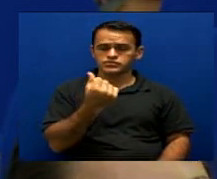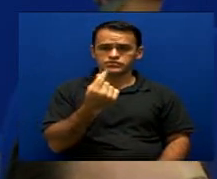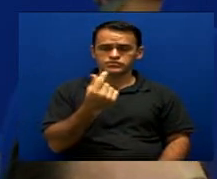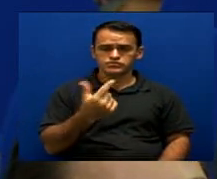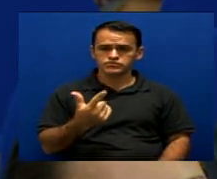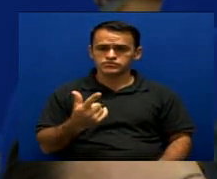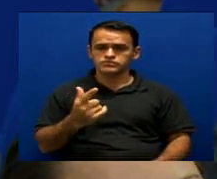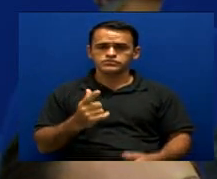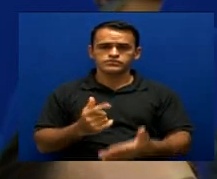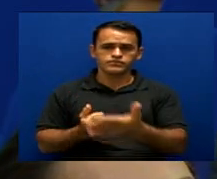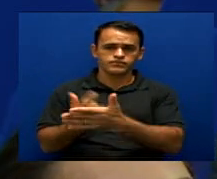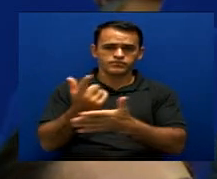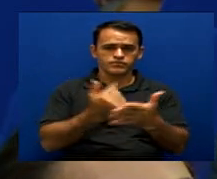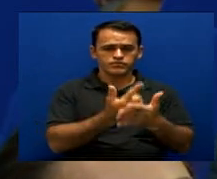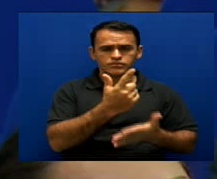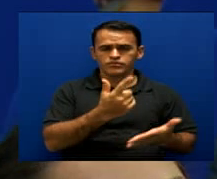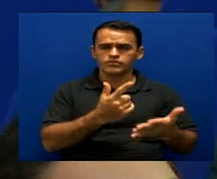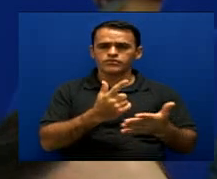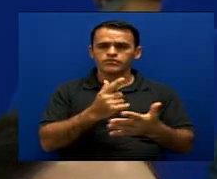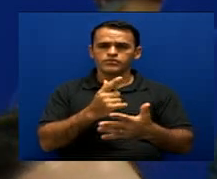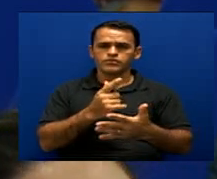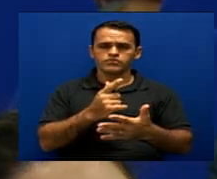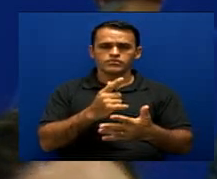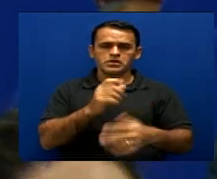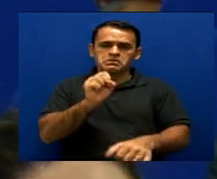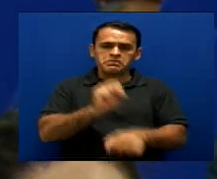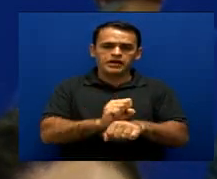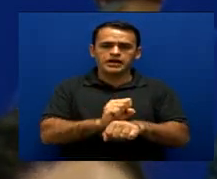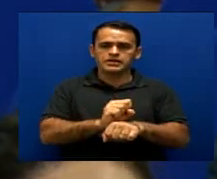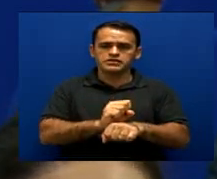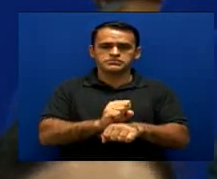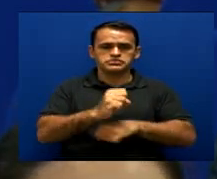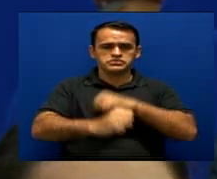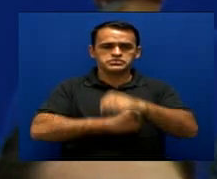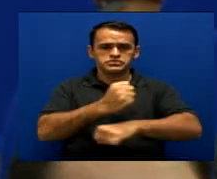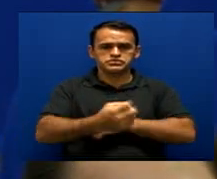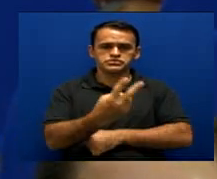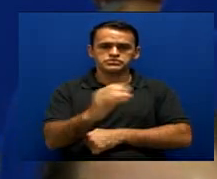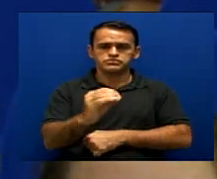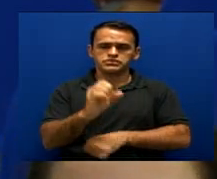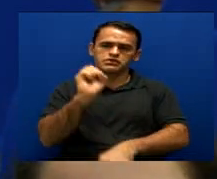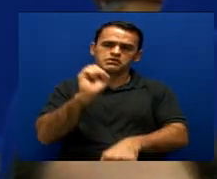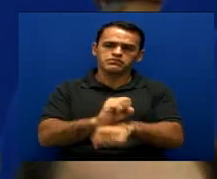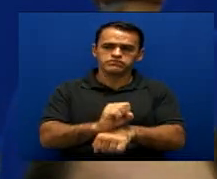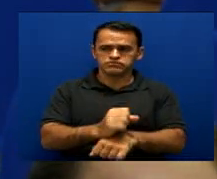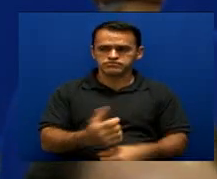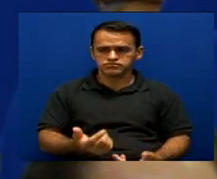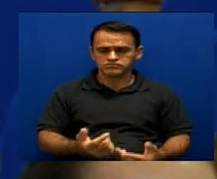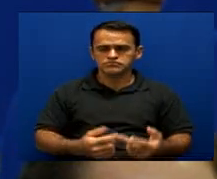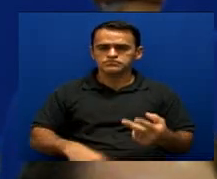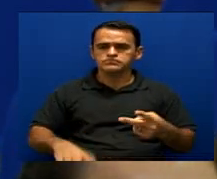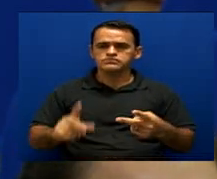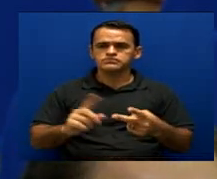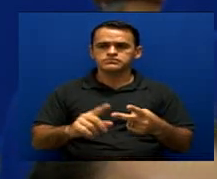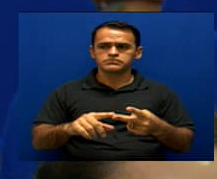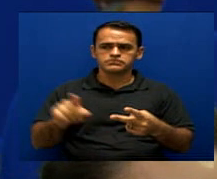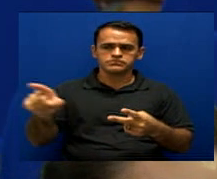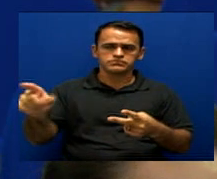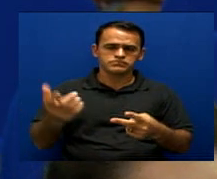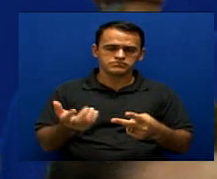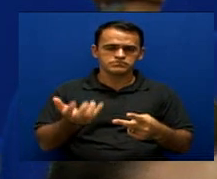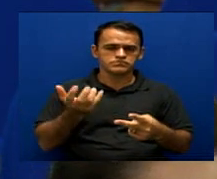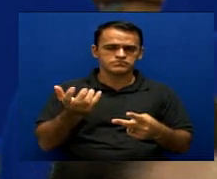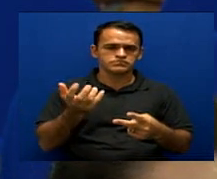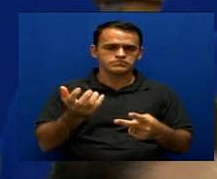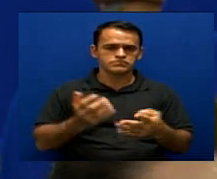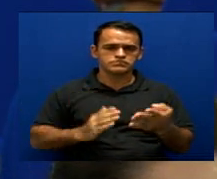saúde e educação serão congelados para os próximos 20 anos também aprova o que aprovava